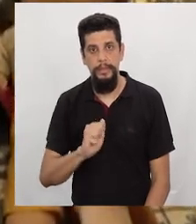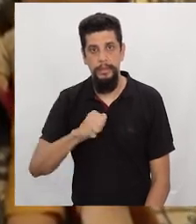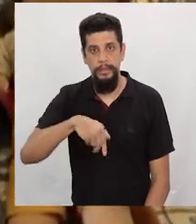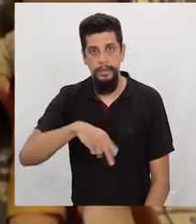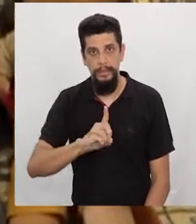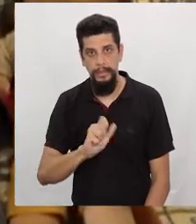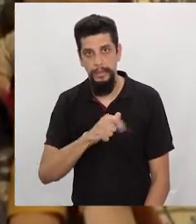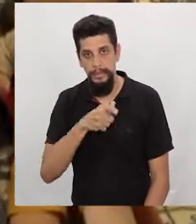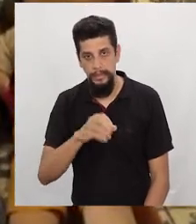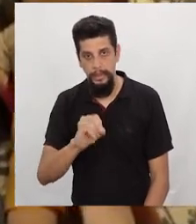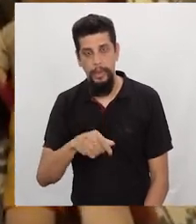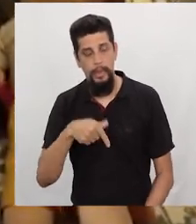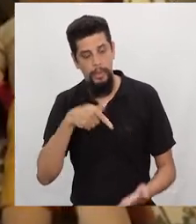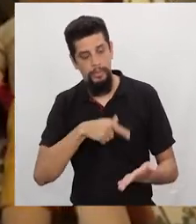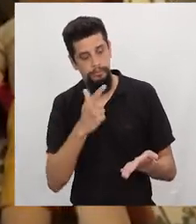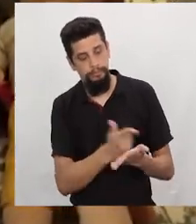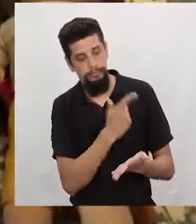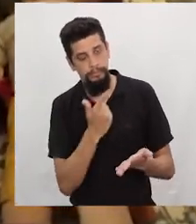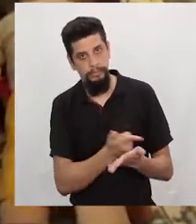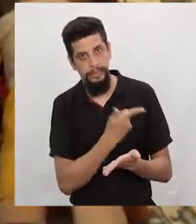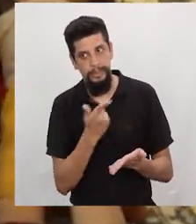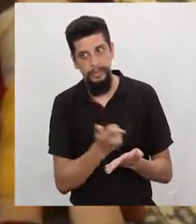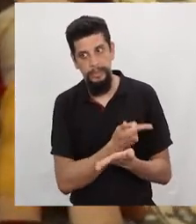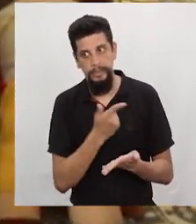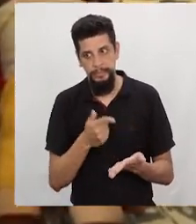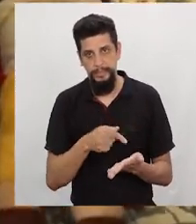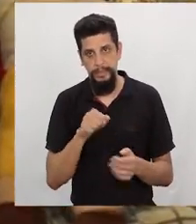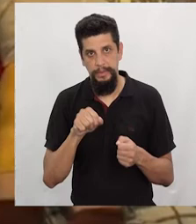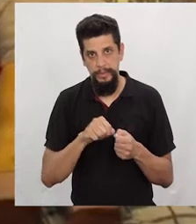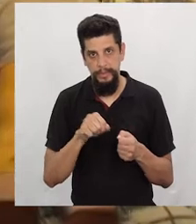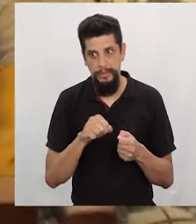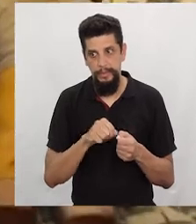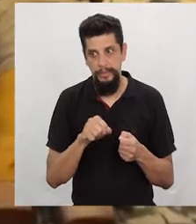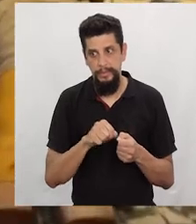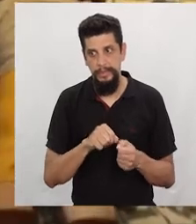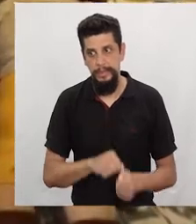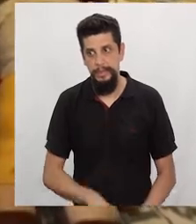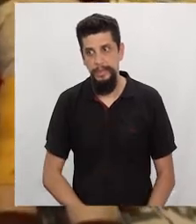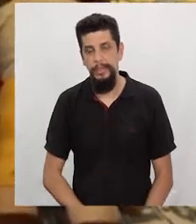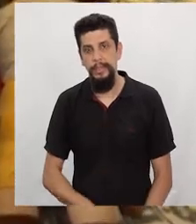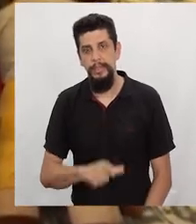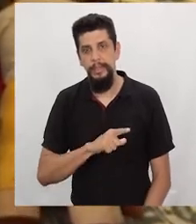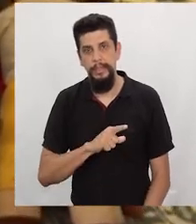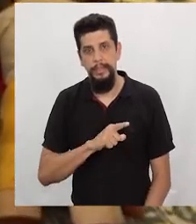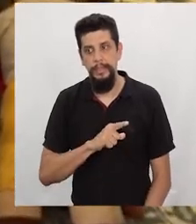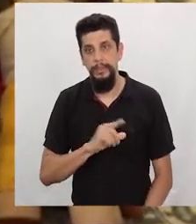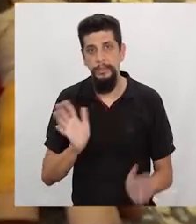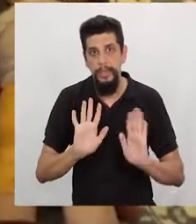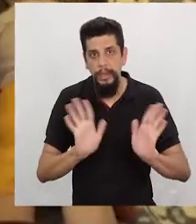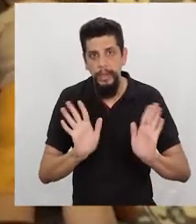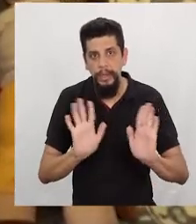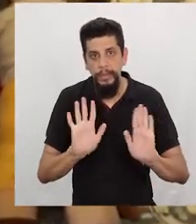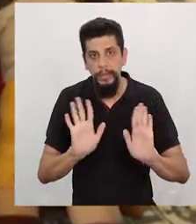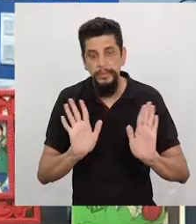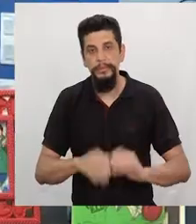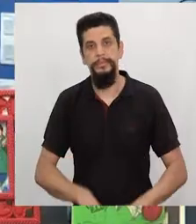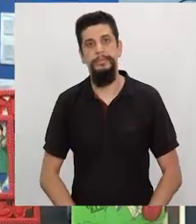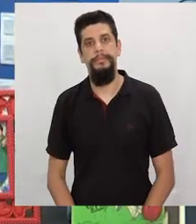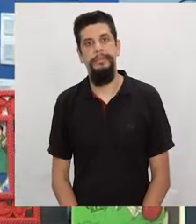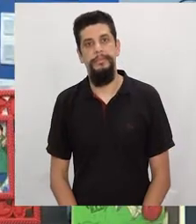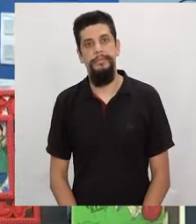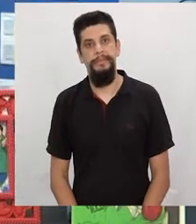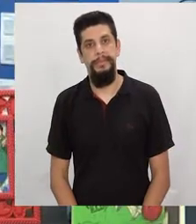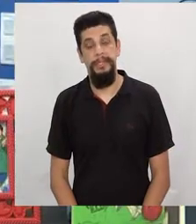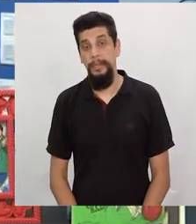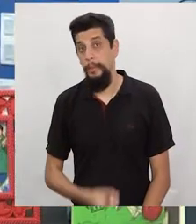legal que o Zeraldo fez, chamado Flickits. É uma coisa rara e triste. Tchau, tchau!